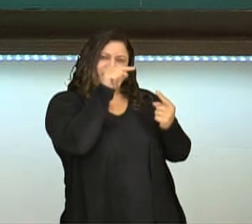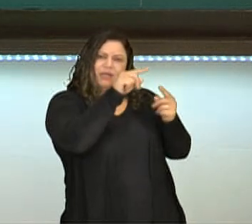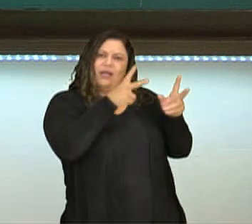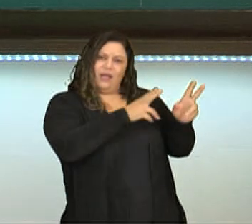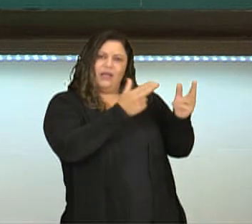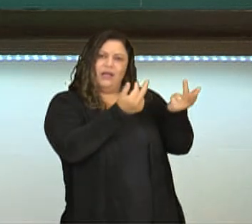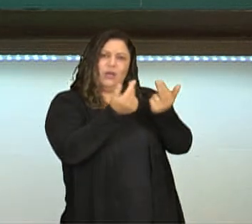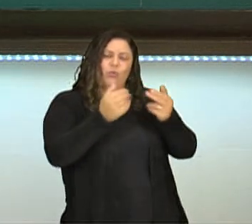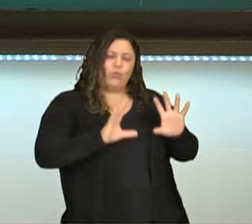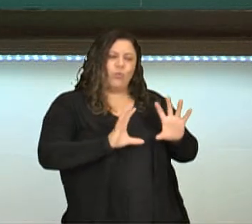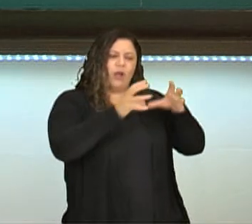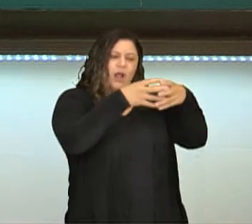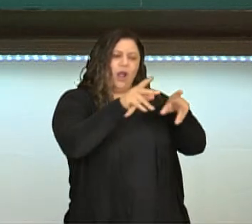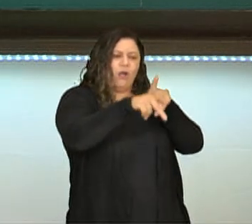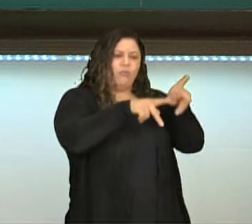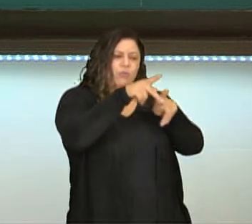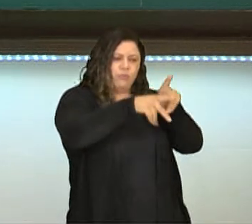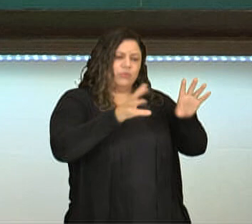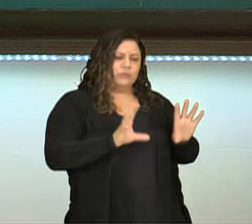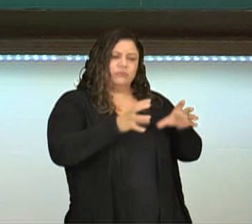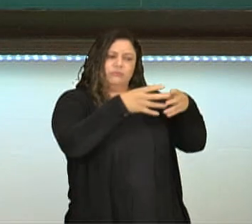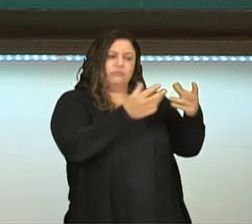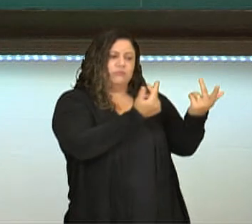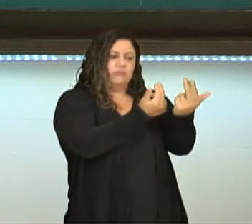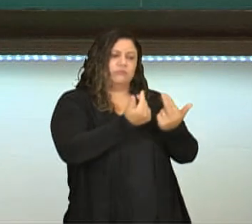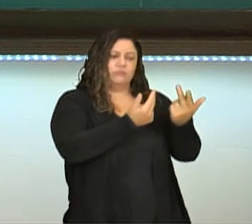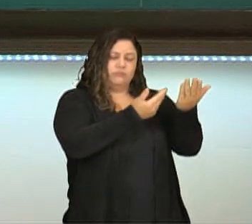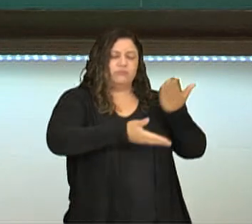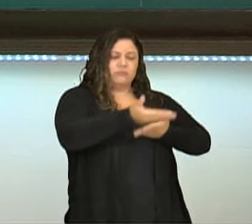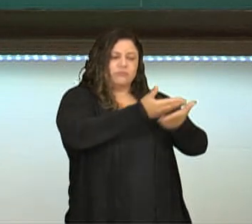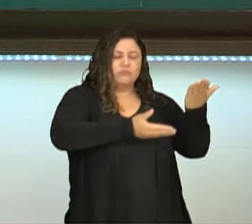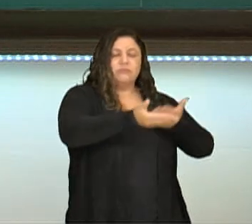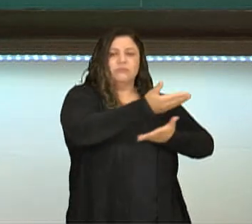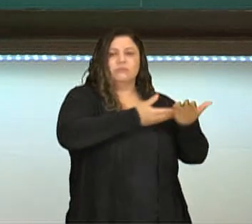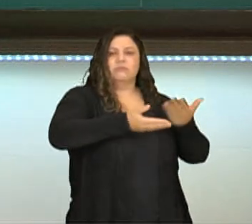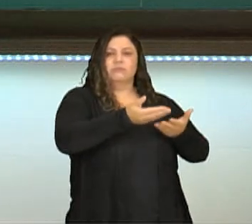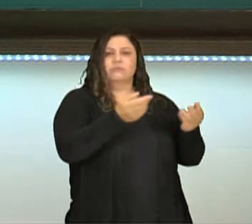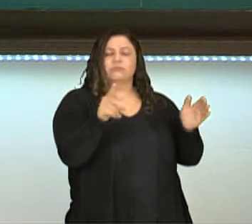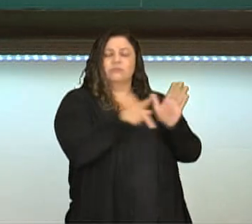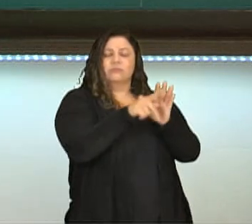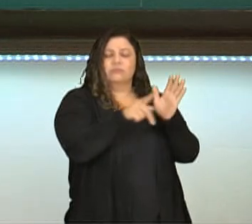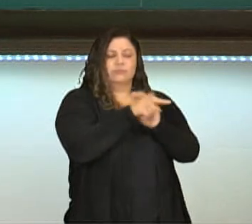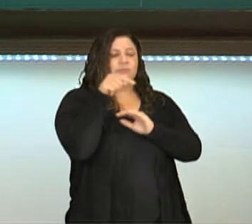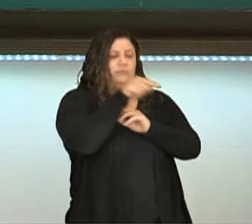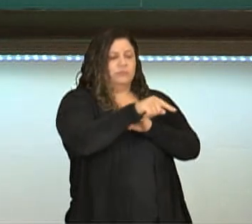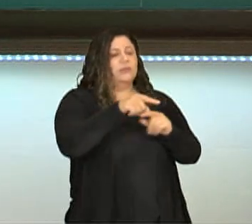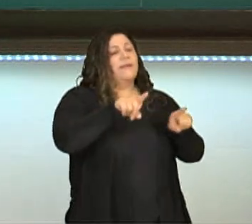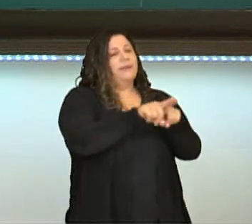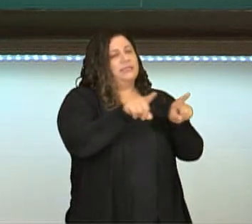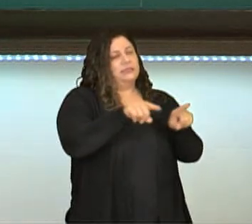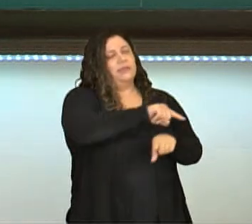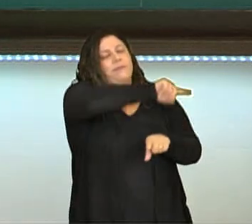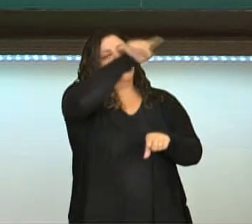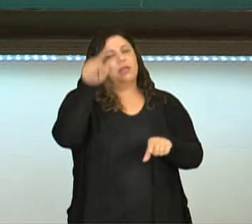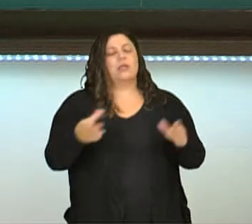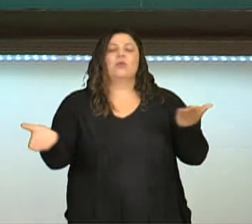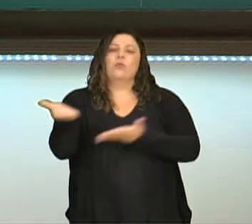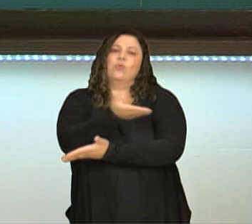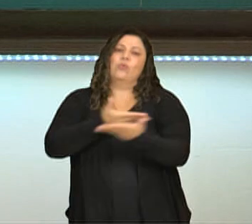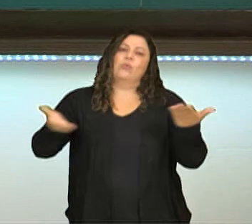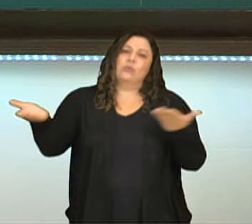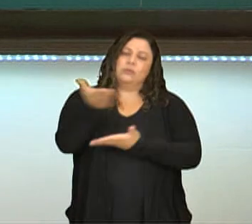Formando uma população. Essa população interage entre ela, mas ela também tem que interagir com outros seres vivos, até para